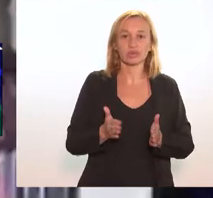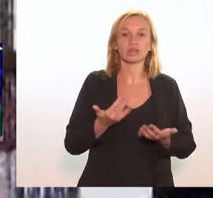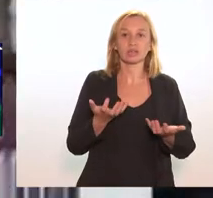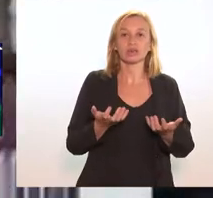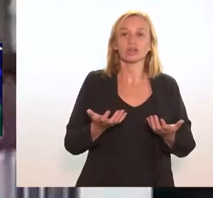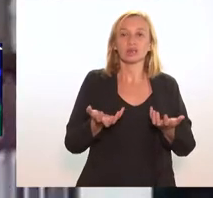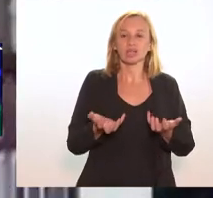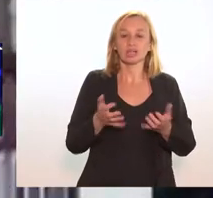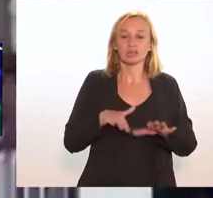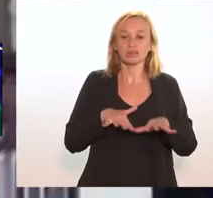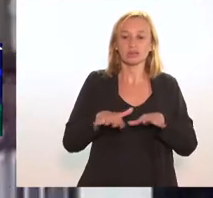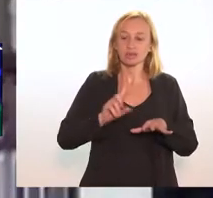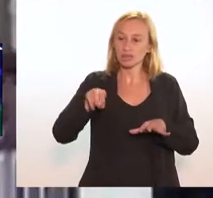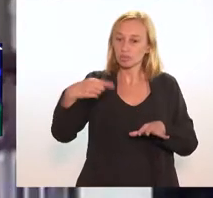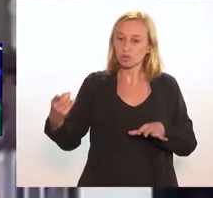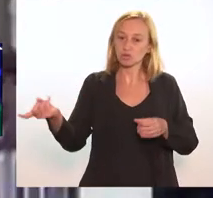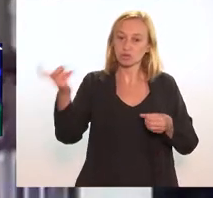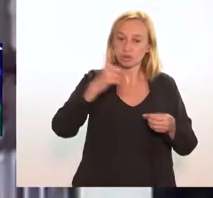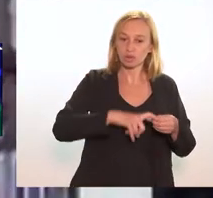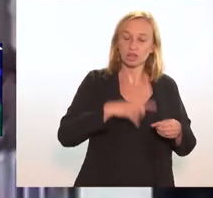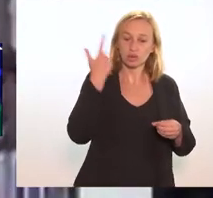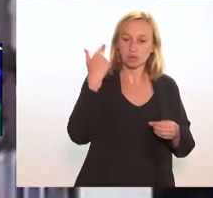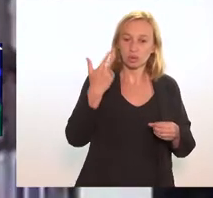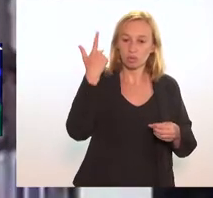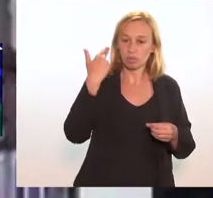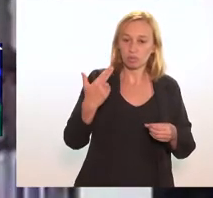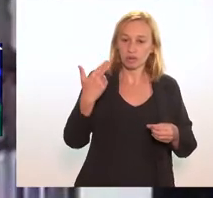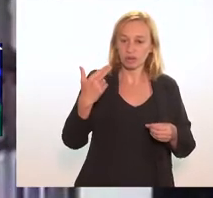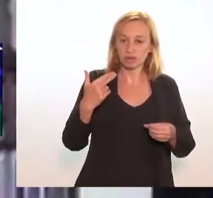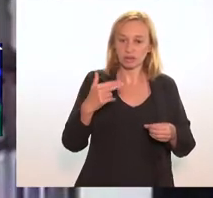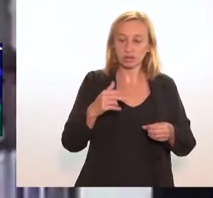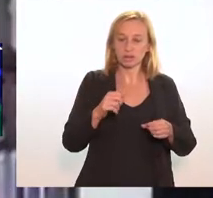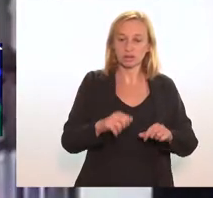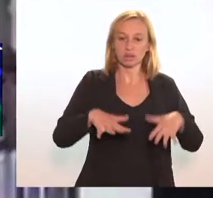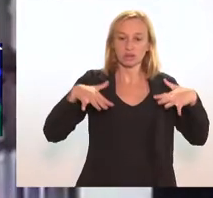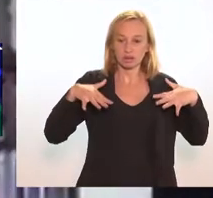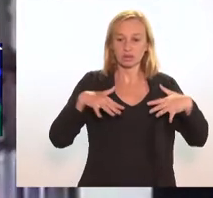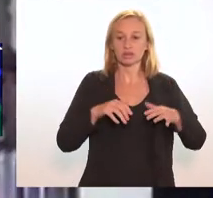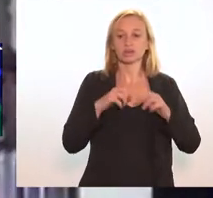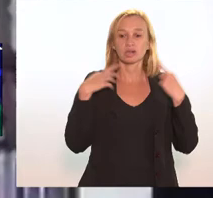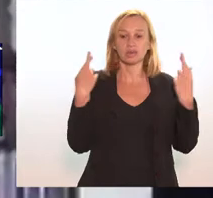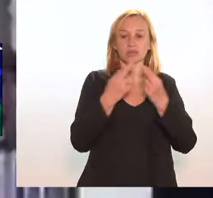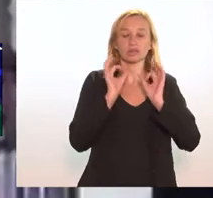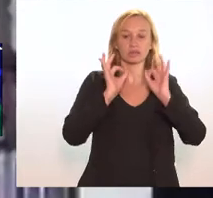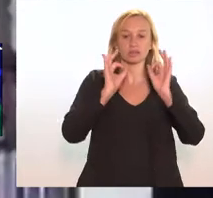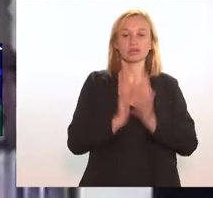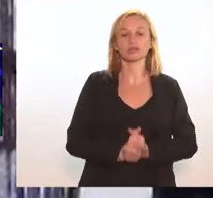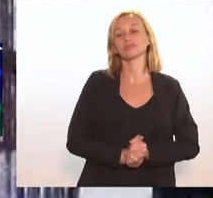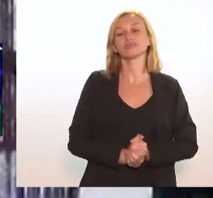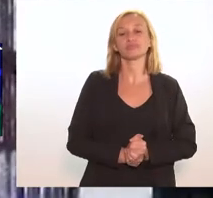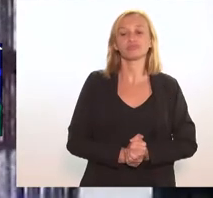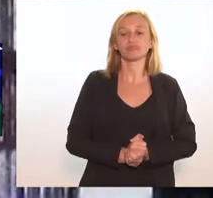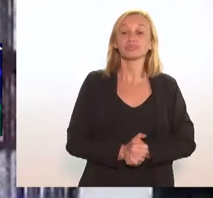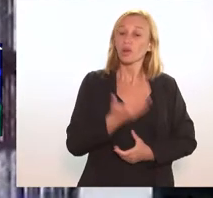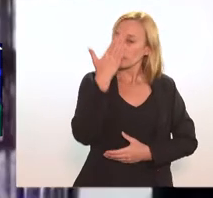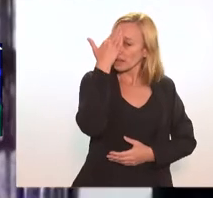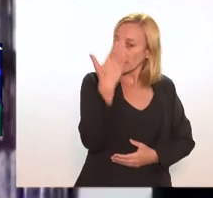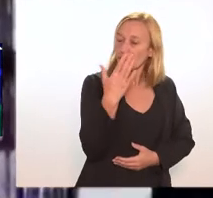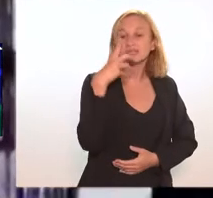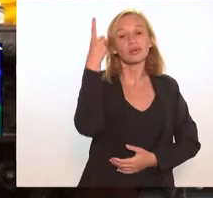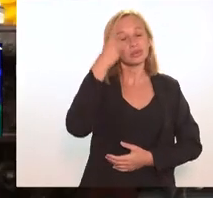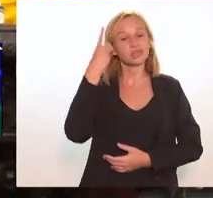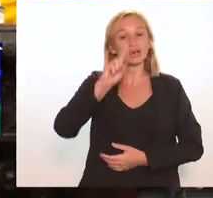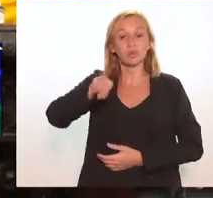isso quando a gente voltar a ter normalmente funcionando a Assembleia Legislativa. Obrigado,